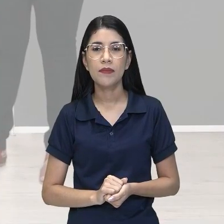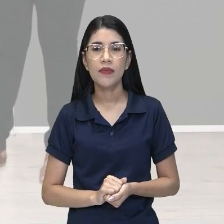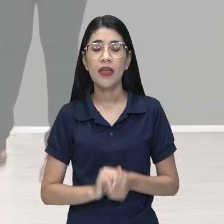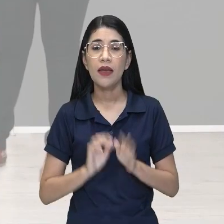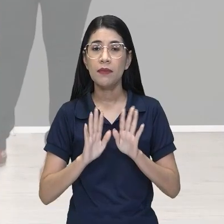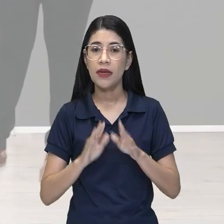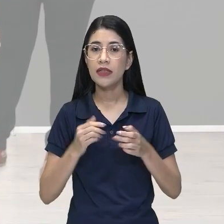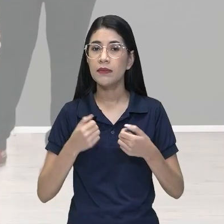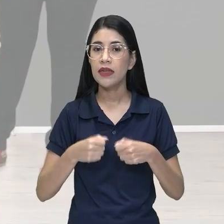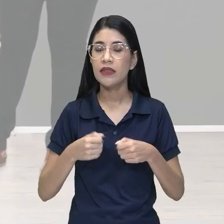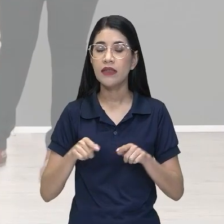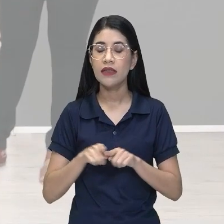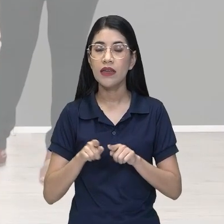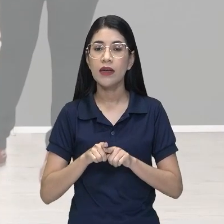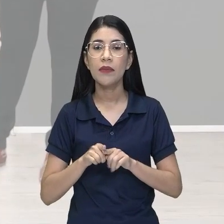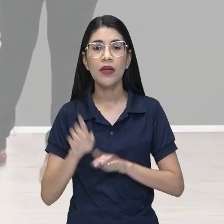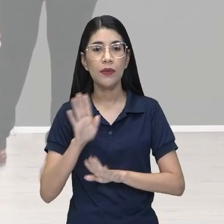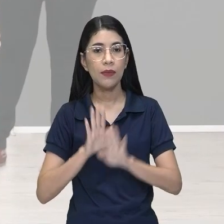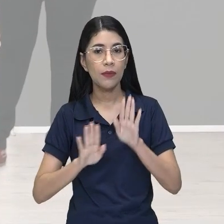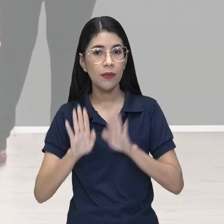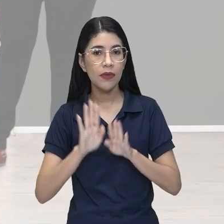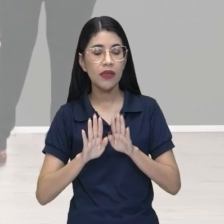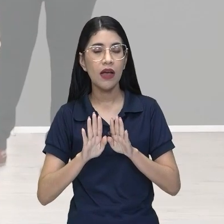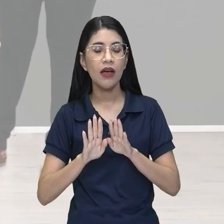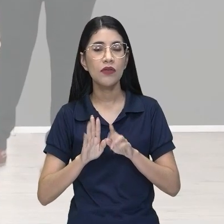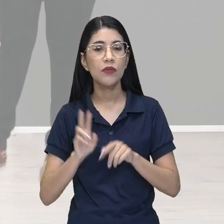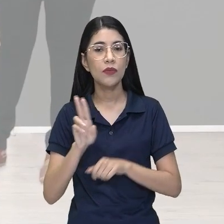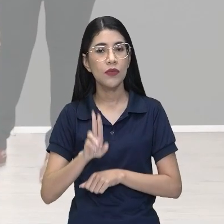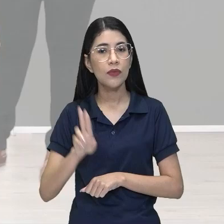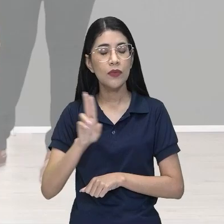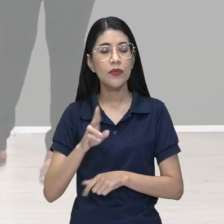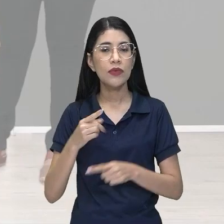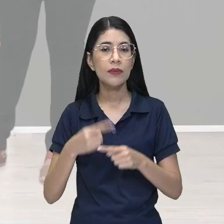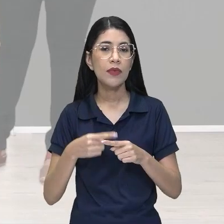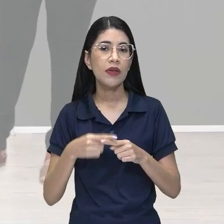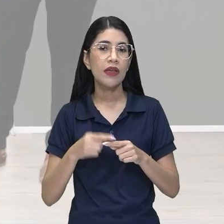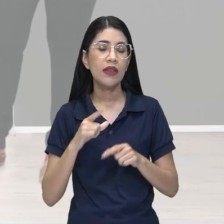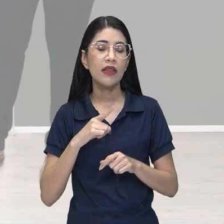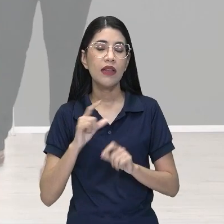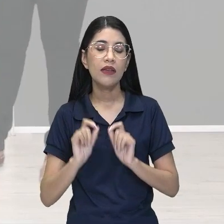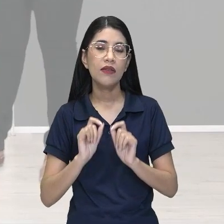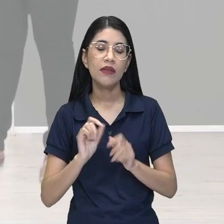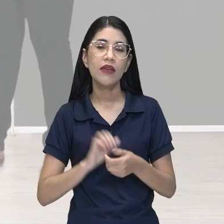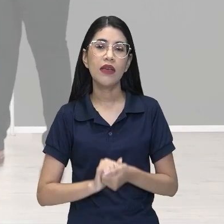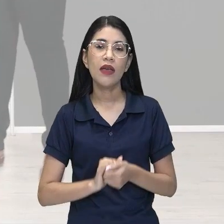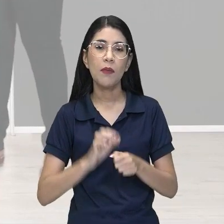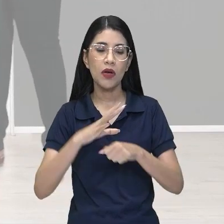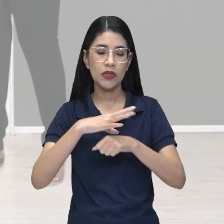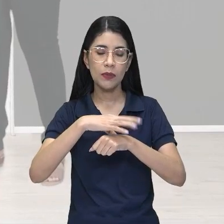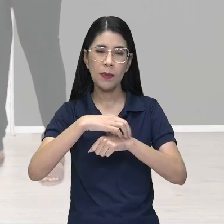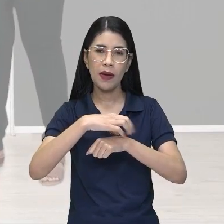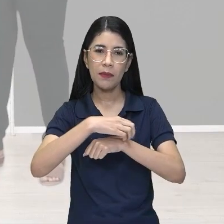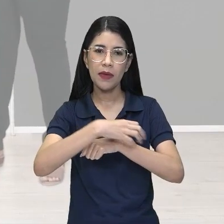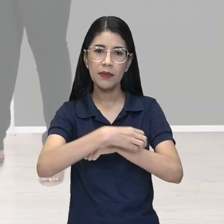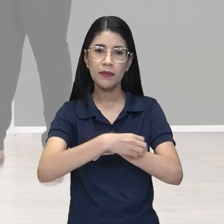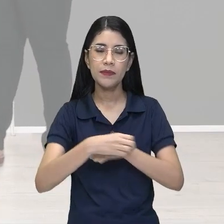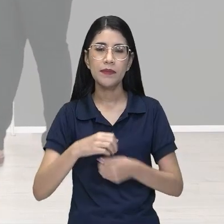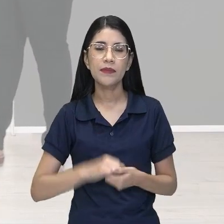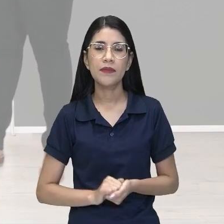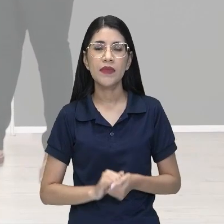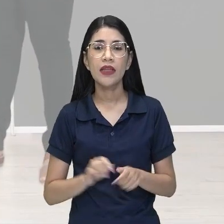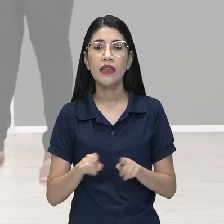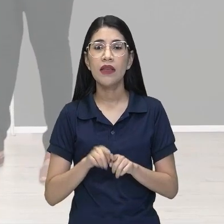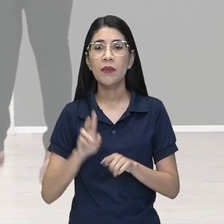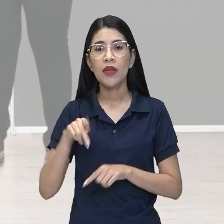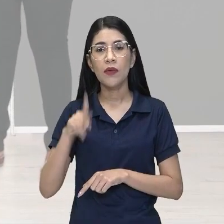deve ser manuseada com cuidado devido ao seu potencial corrosivo. Temos o hidróxido